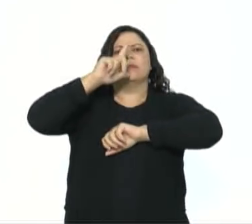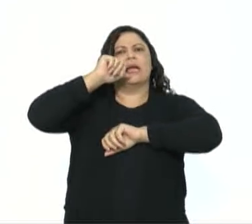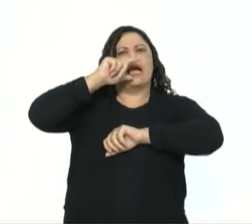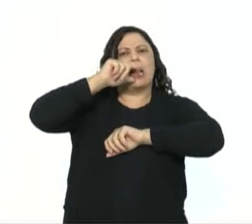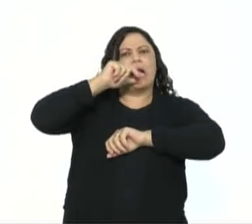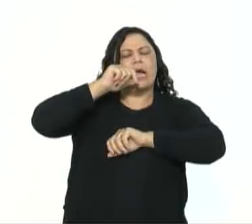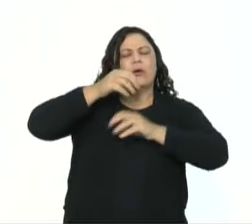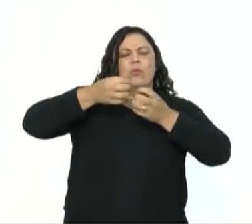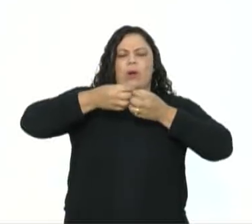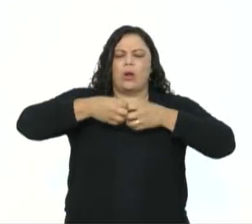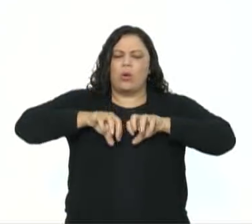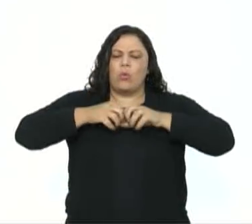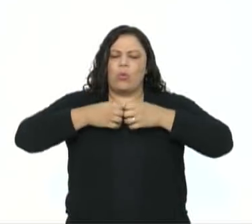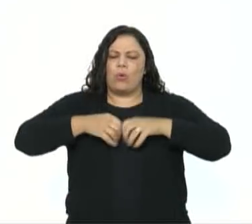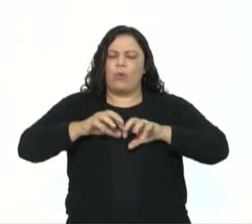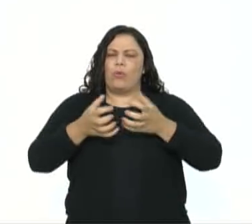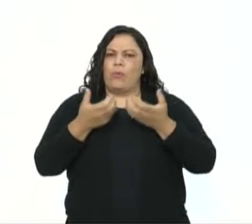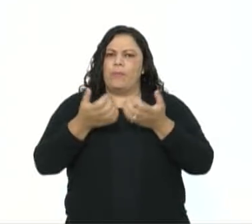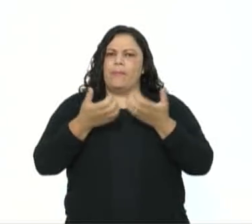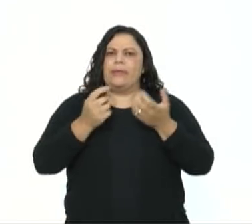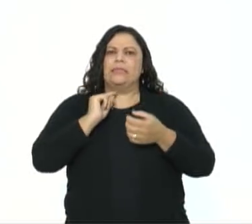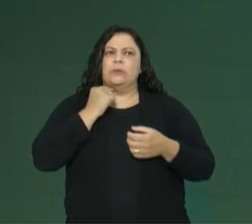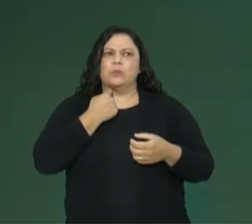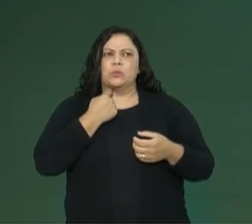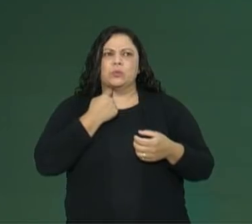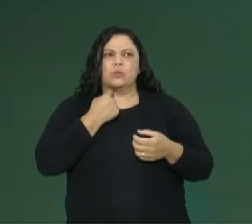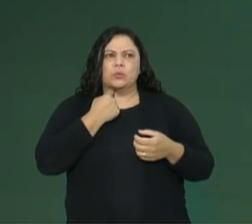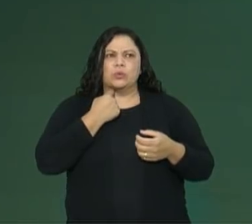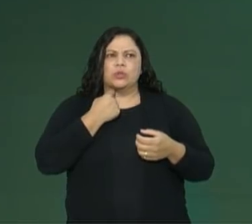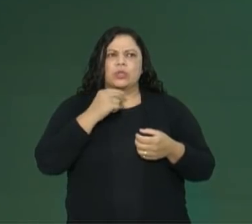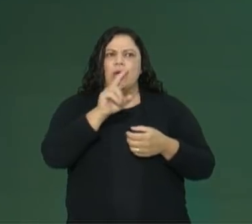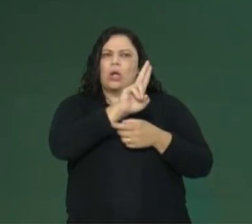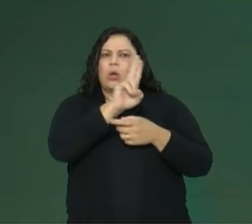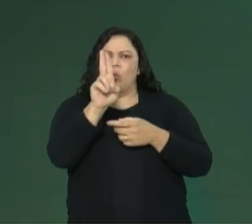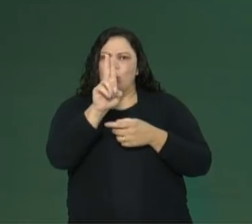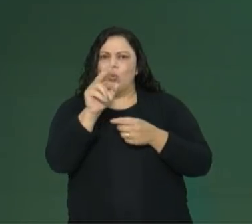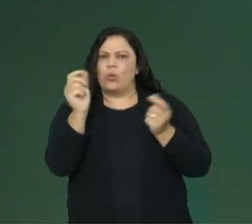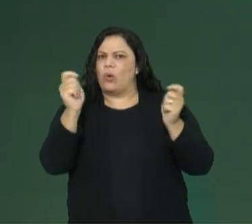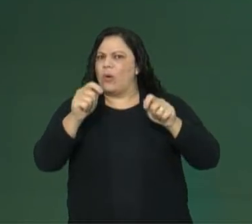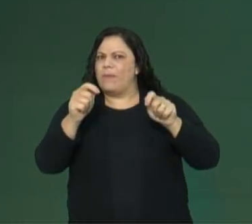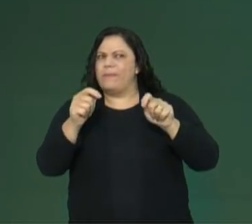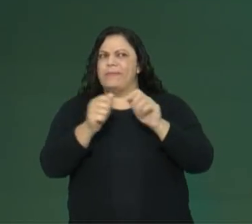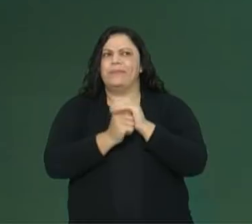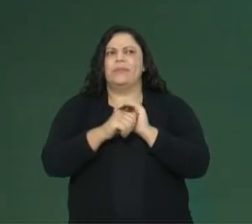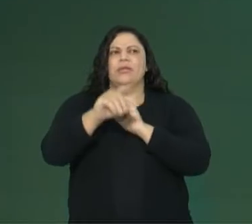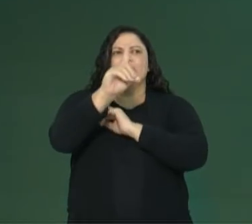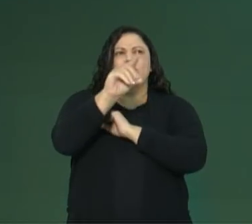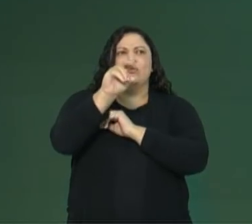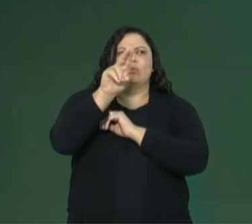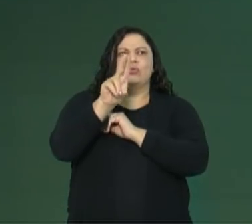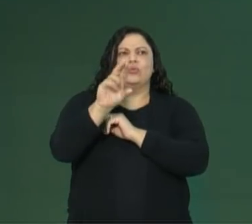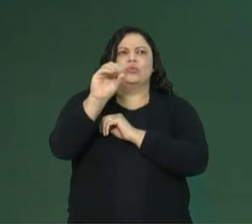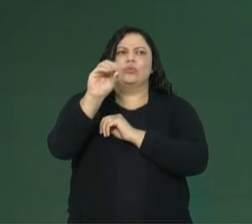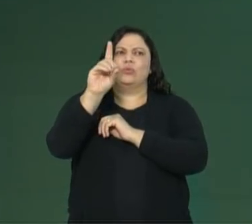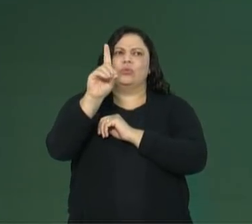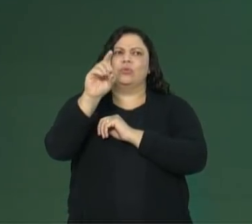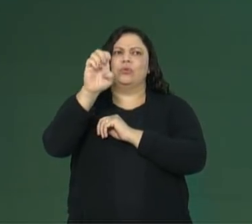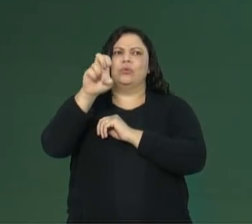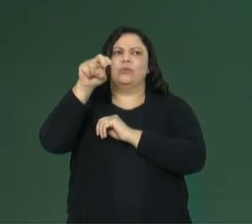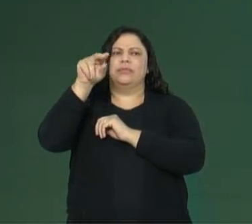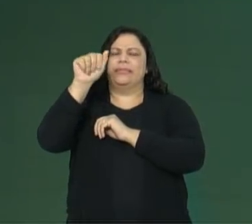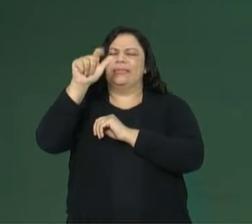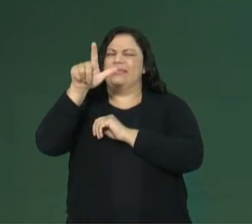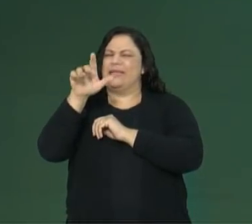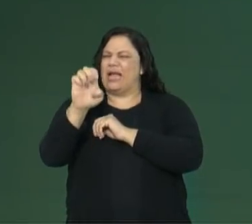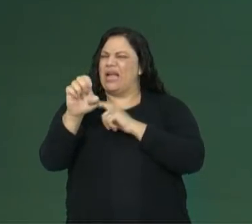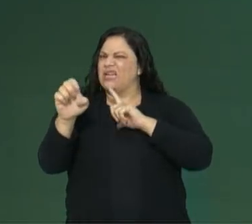por ovos do ancilostoma. Não, é lombriga. Tinha que ter lombriga escrito em algum lugar. Olha o nome científico,